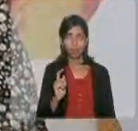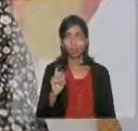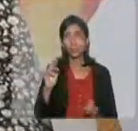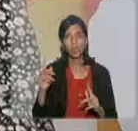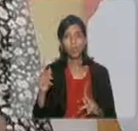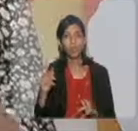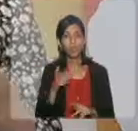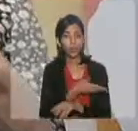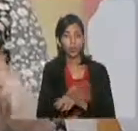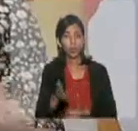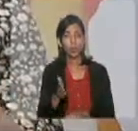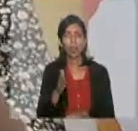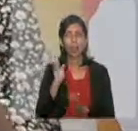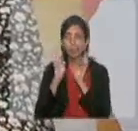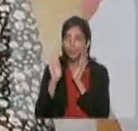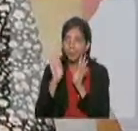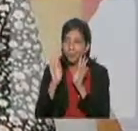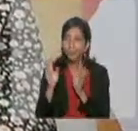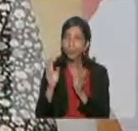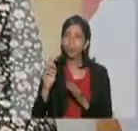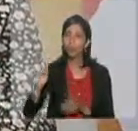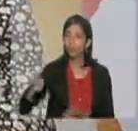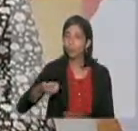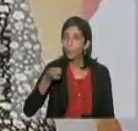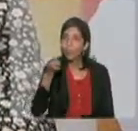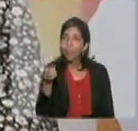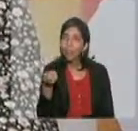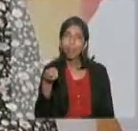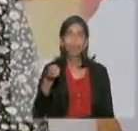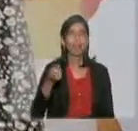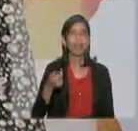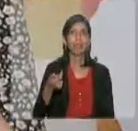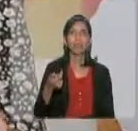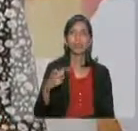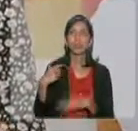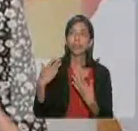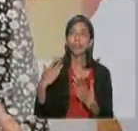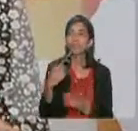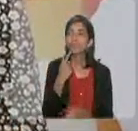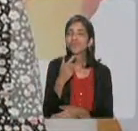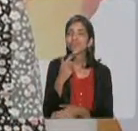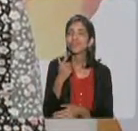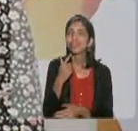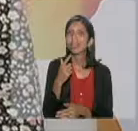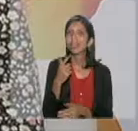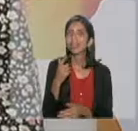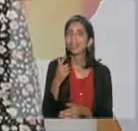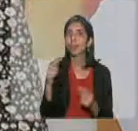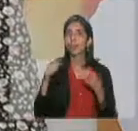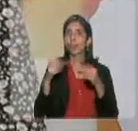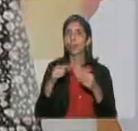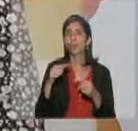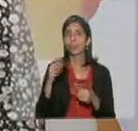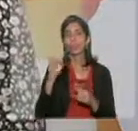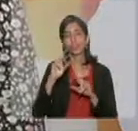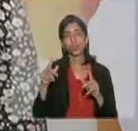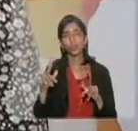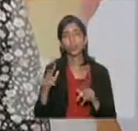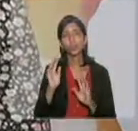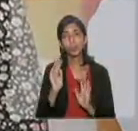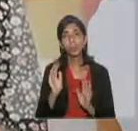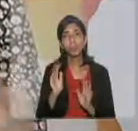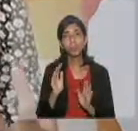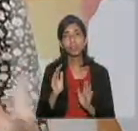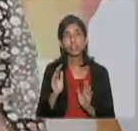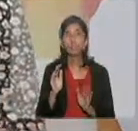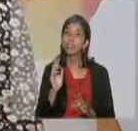realmente precisa ter atenção, né? De oferecer a colher, né? Então, você acaba não conseguindo conciliar. Fica um pouquinho diferente,